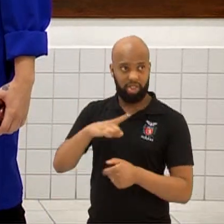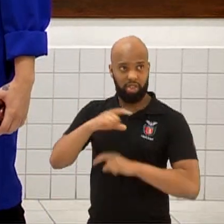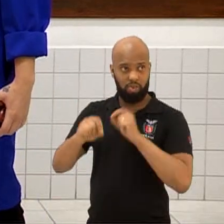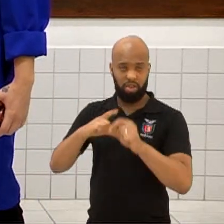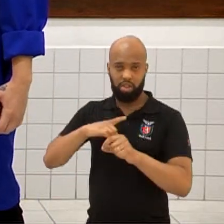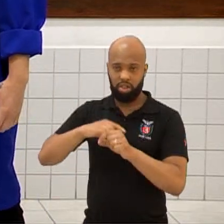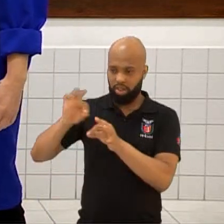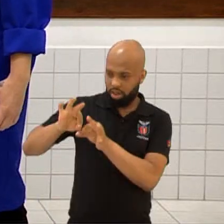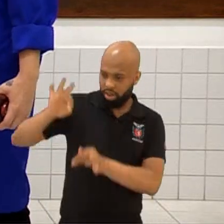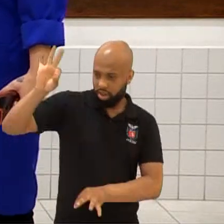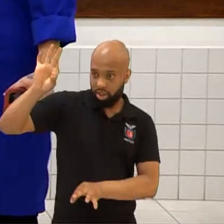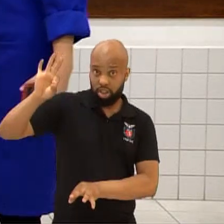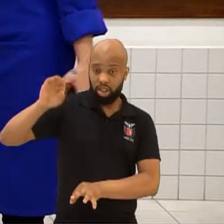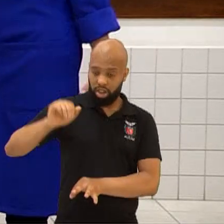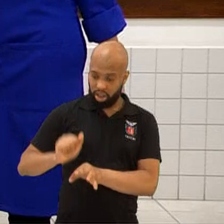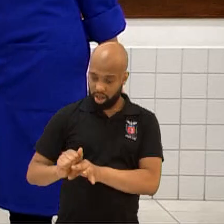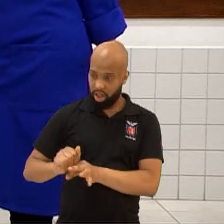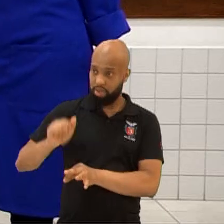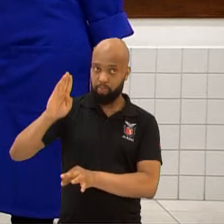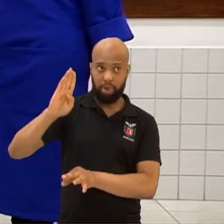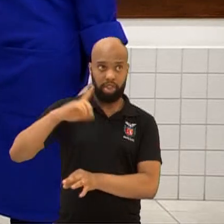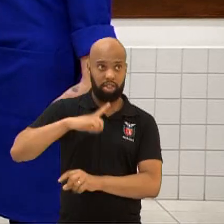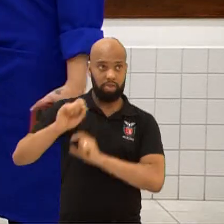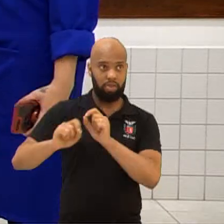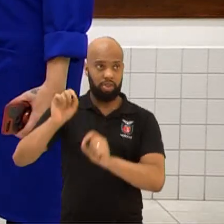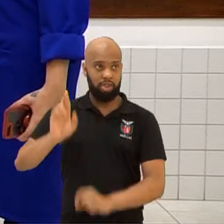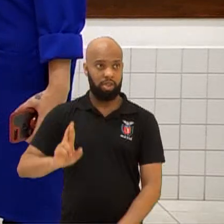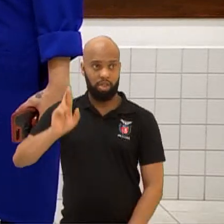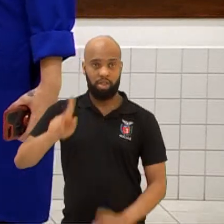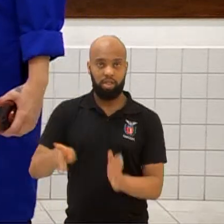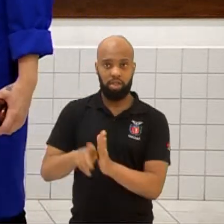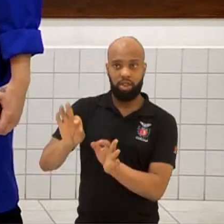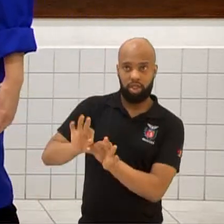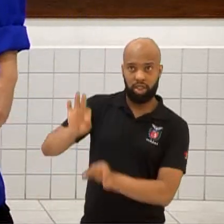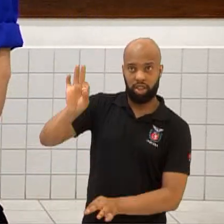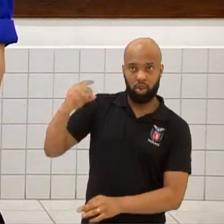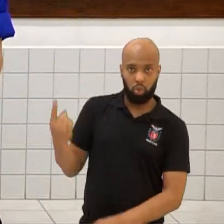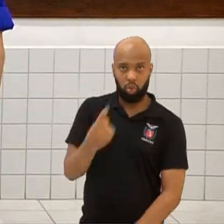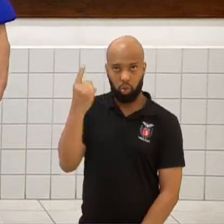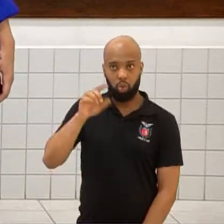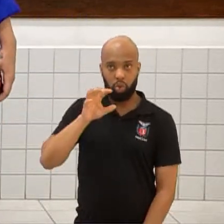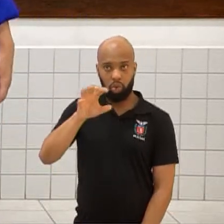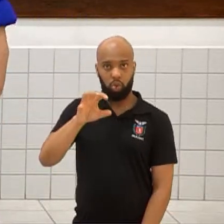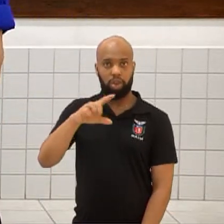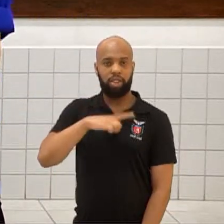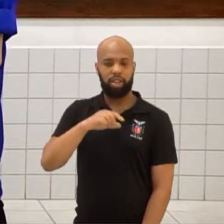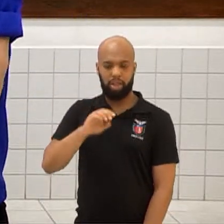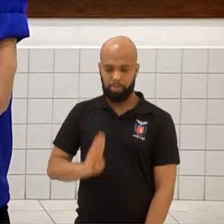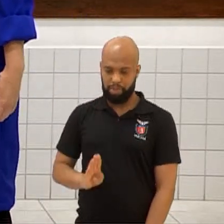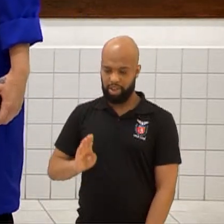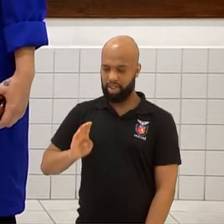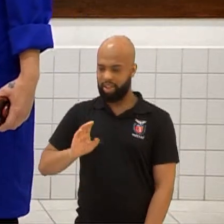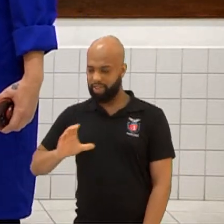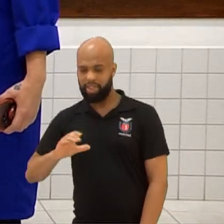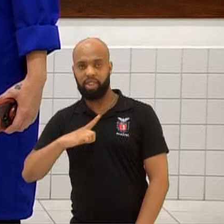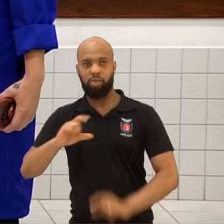aqui um segmento AB e esse segmento representa a altura da pirâmide. Esse segmento BC representa o tamanho da